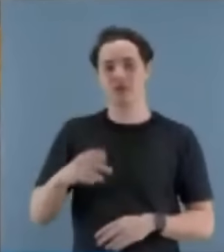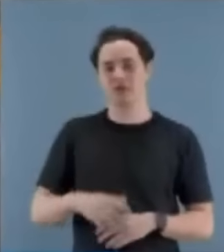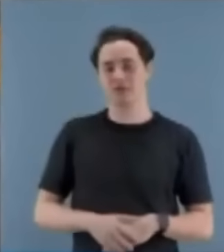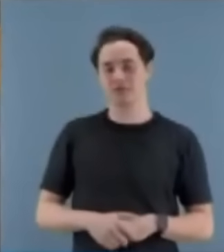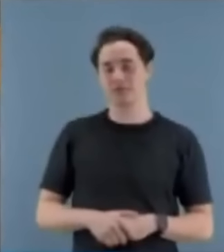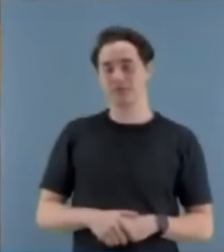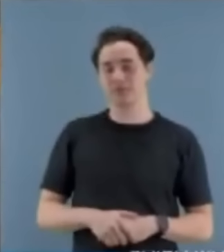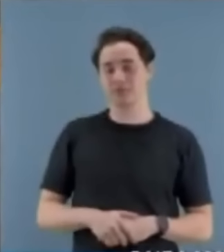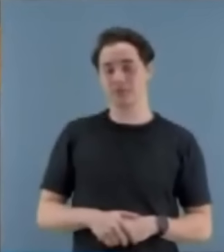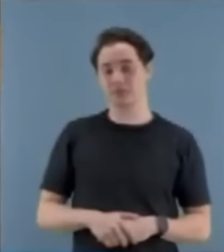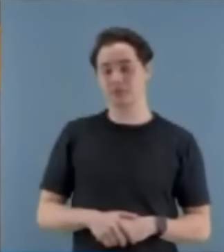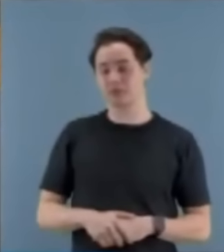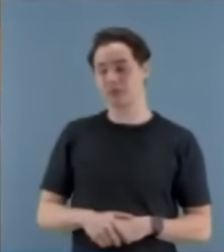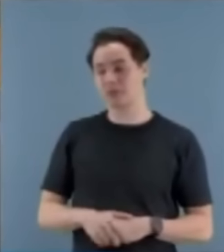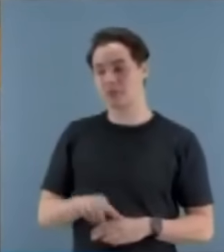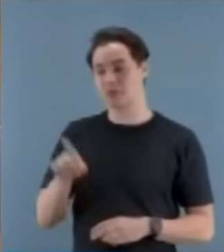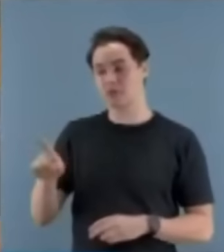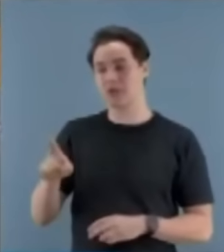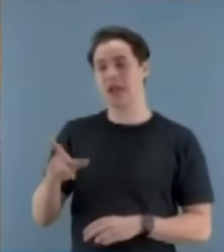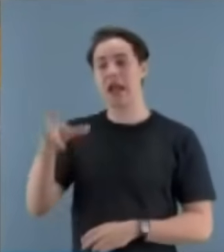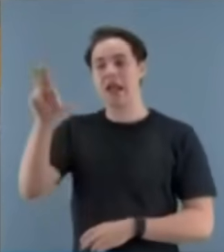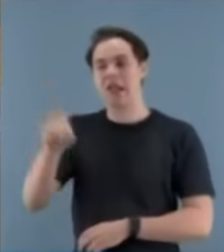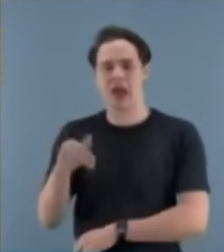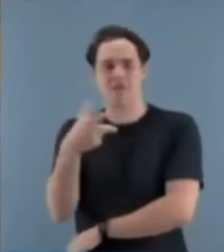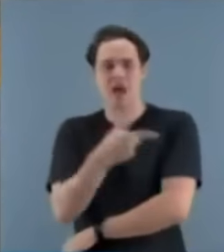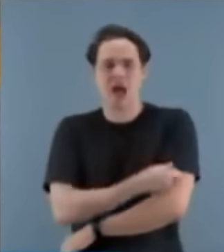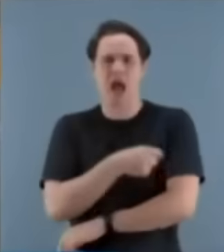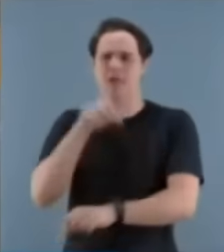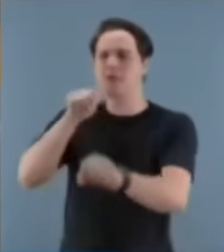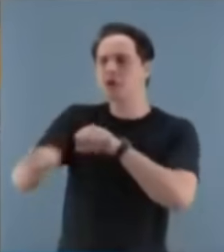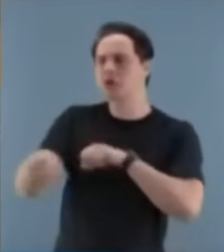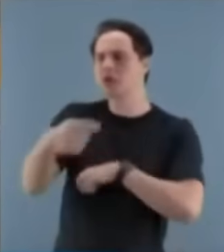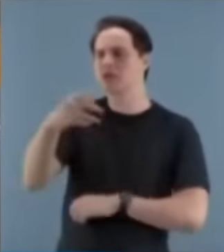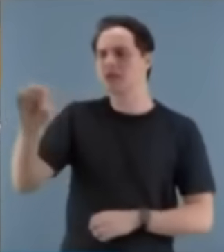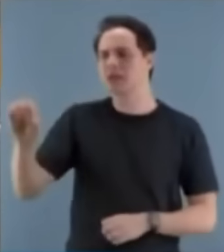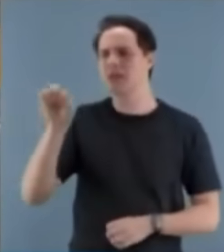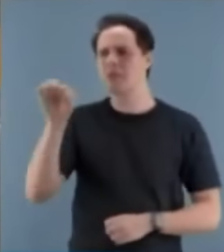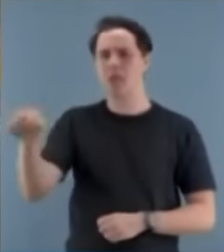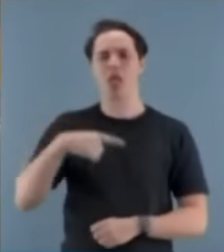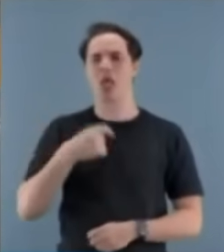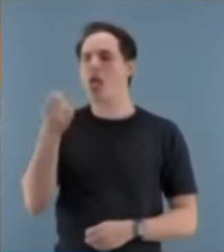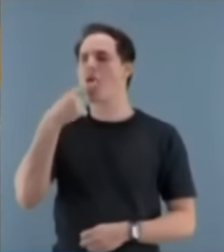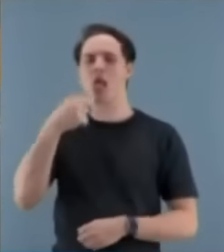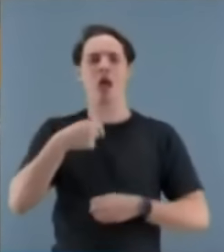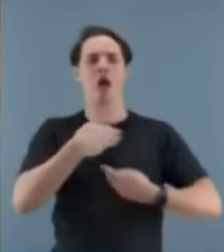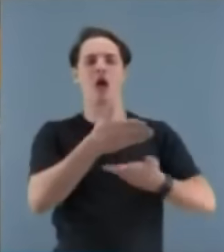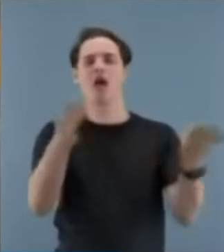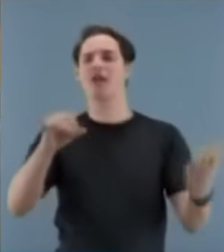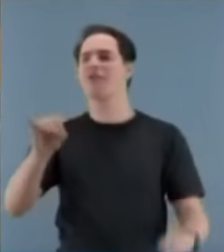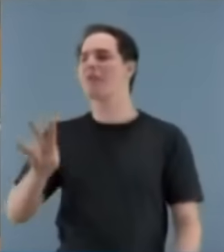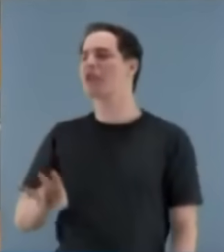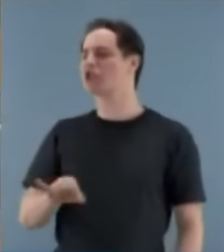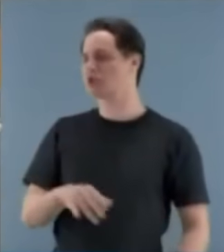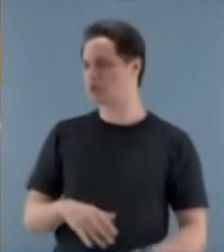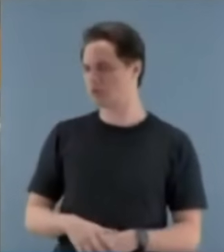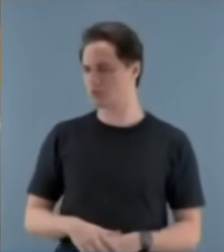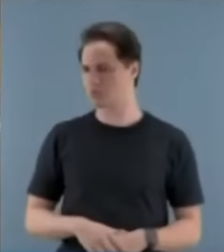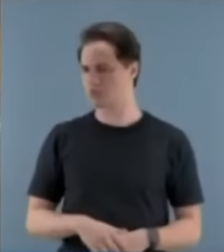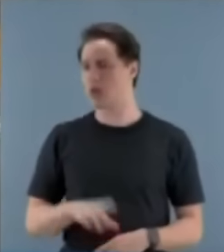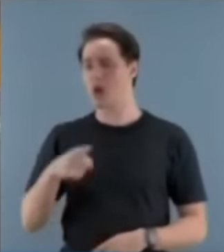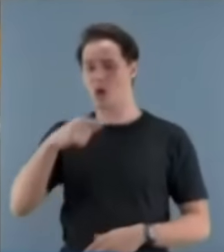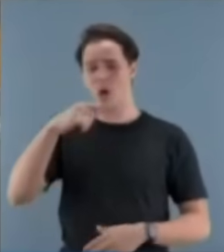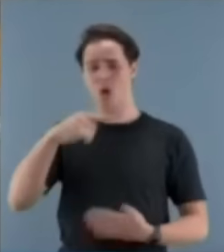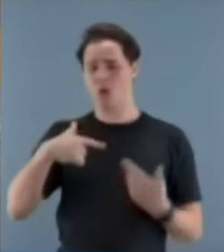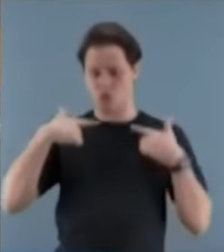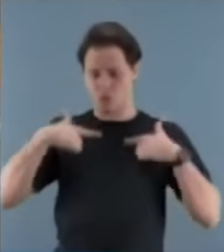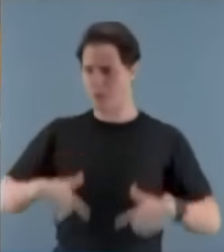nega a vacina à população, que matou 700 mil pessoas e enfia ivermectina na população. Esse não é o comportamento de um